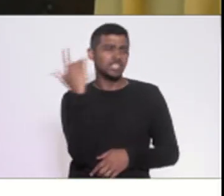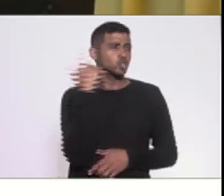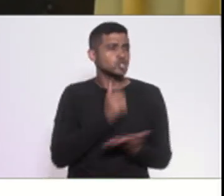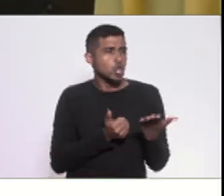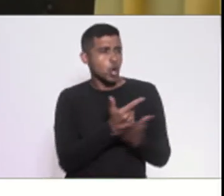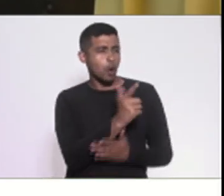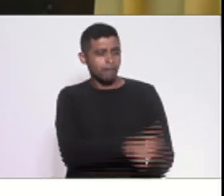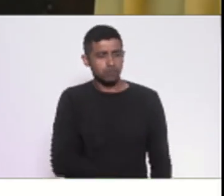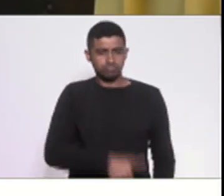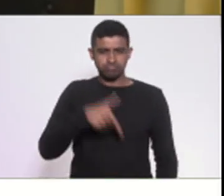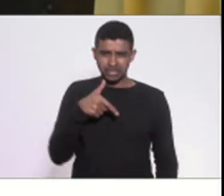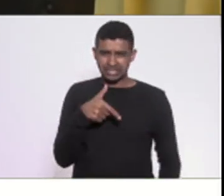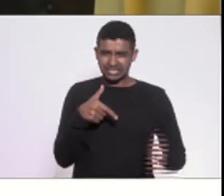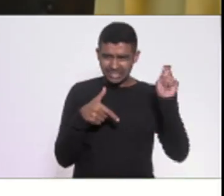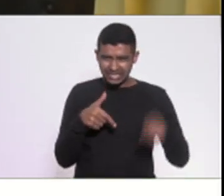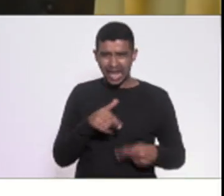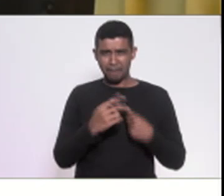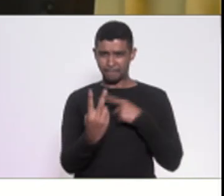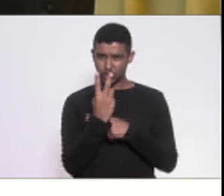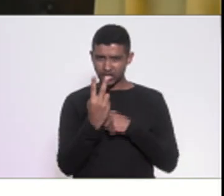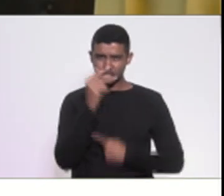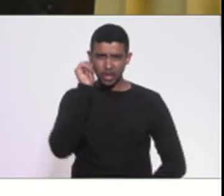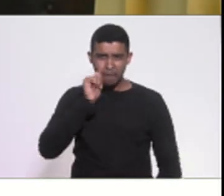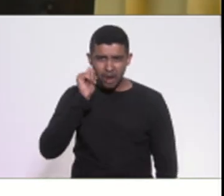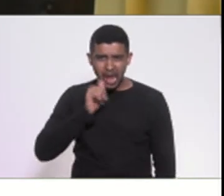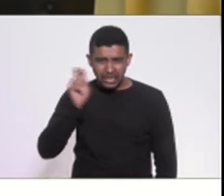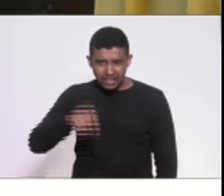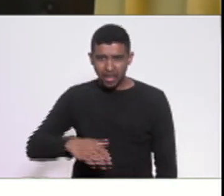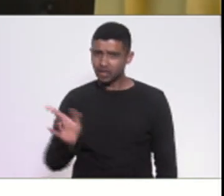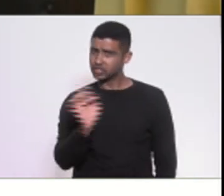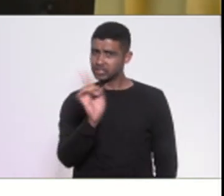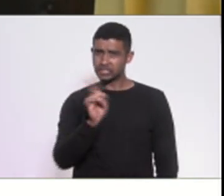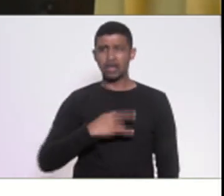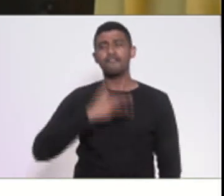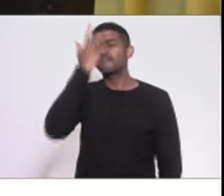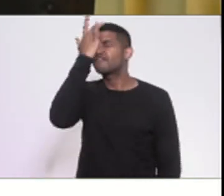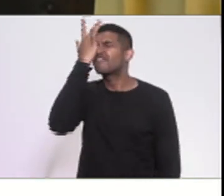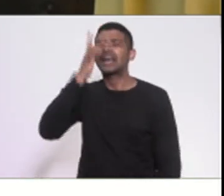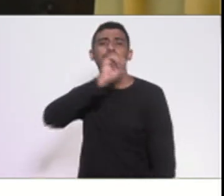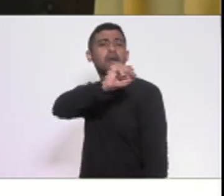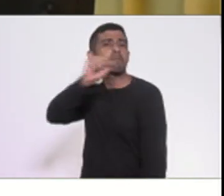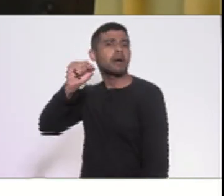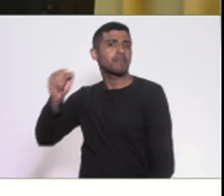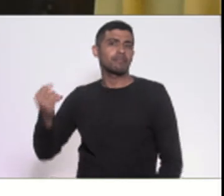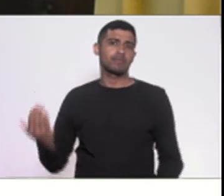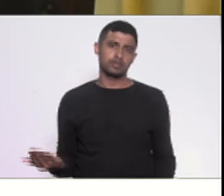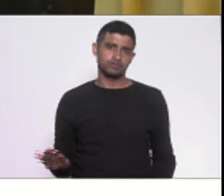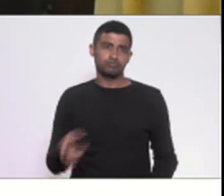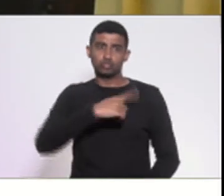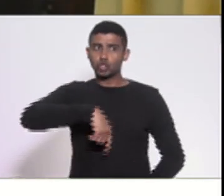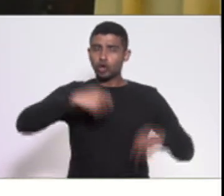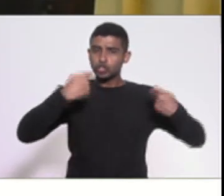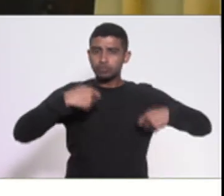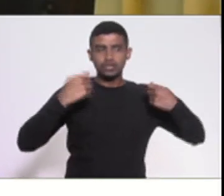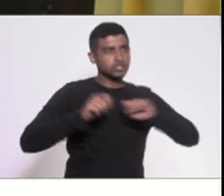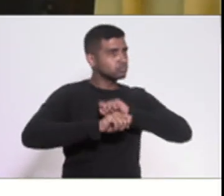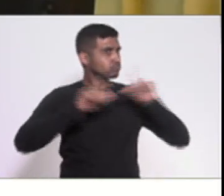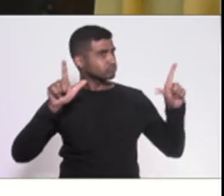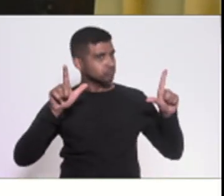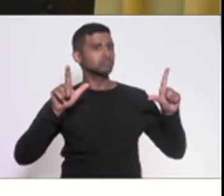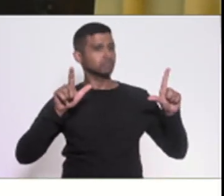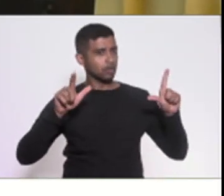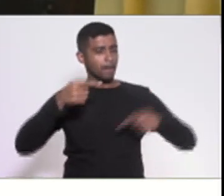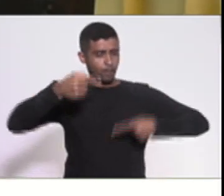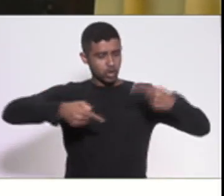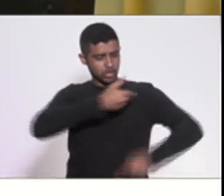fogo em casa não vai servir para nos proteger, mas para nos matar ainda mais. Devemos nos armar de políticas